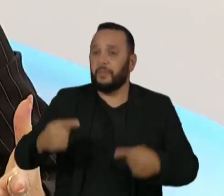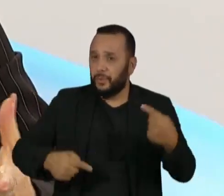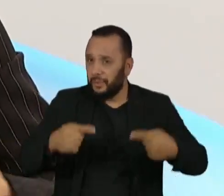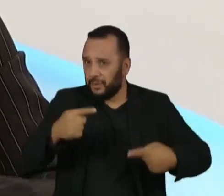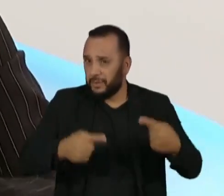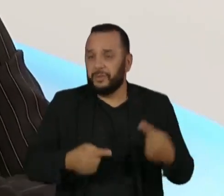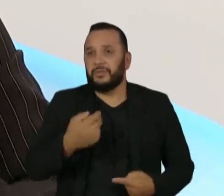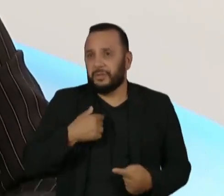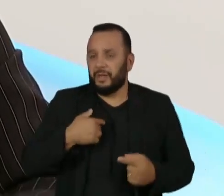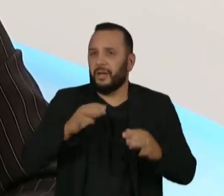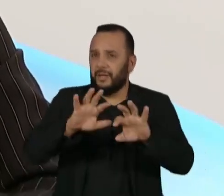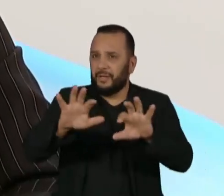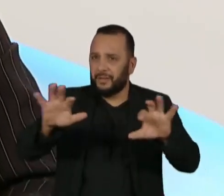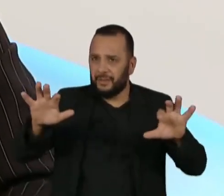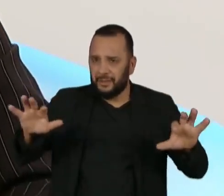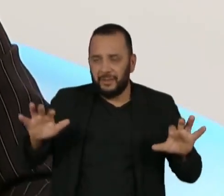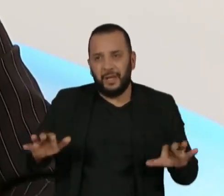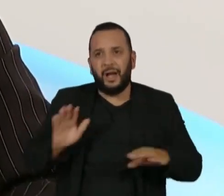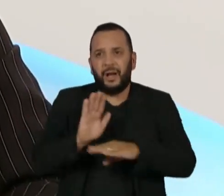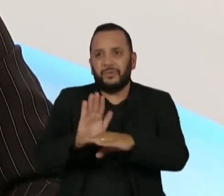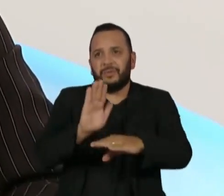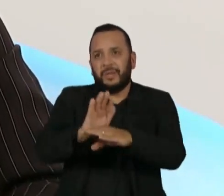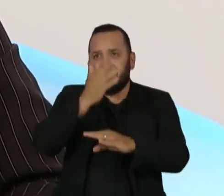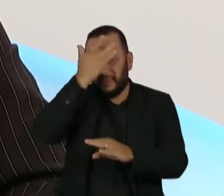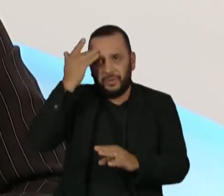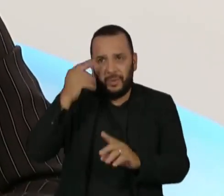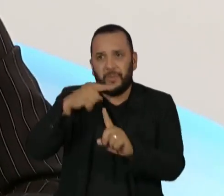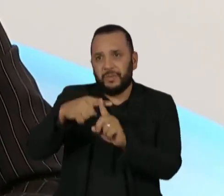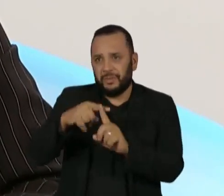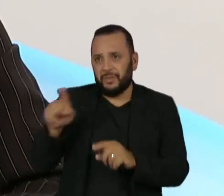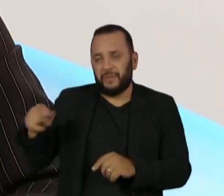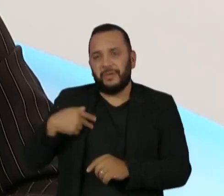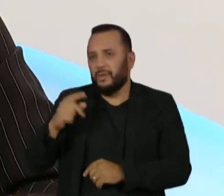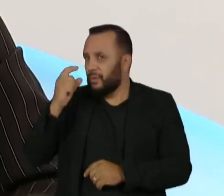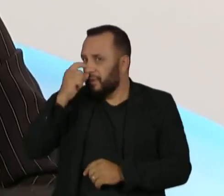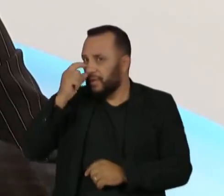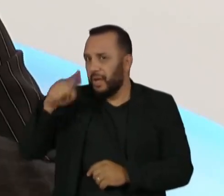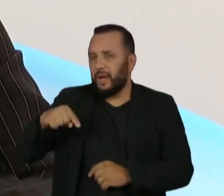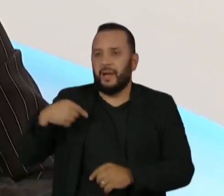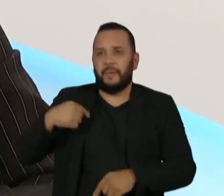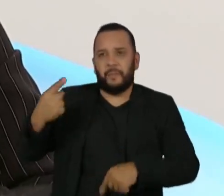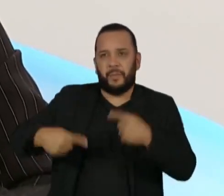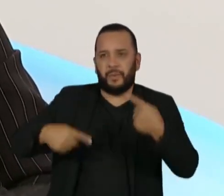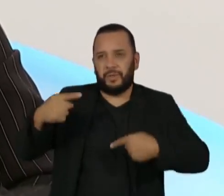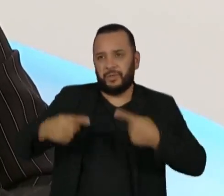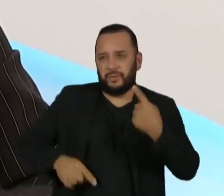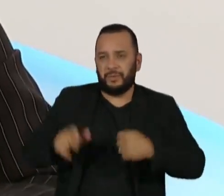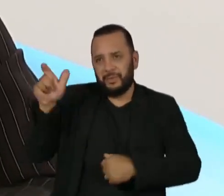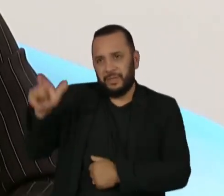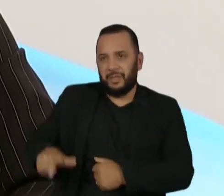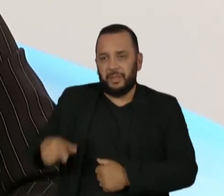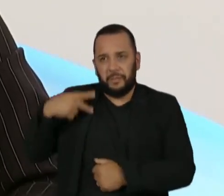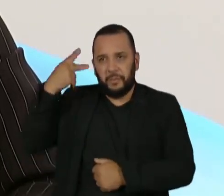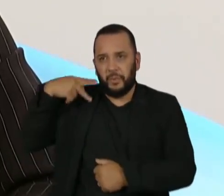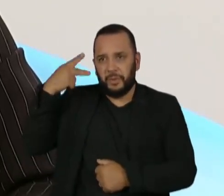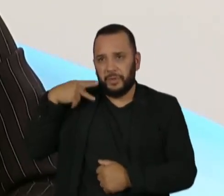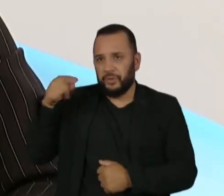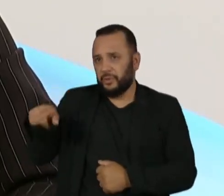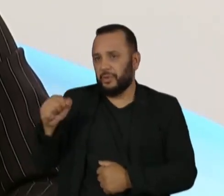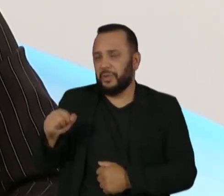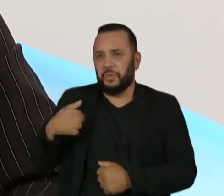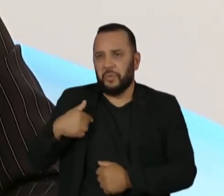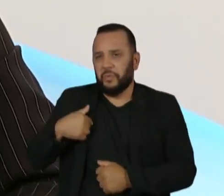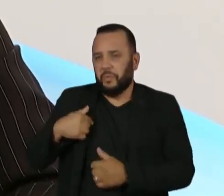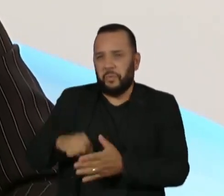maior número de pessoas de forma positiva eu acredito nisso E O Luciano é um ser político como eu falei eu jamais ia toli ele dessa forma eh